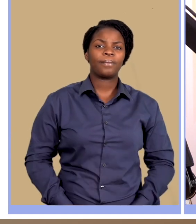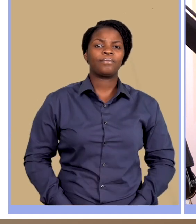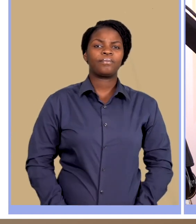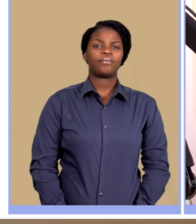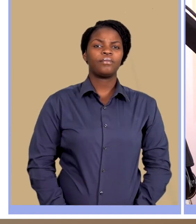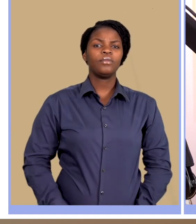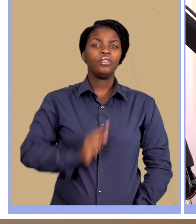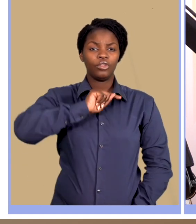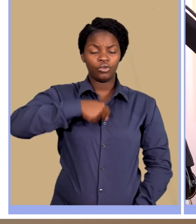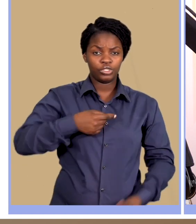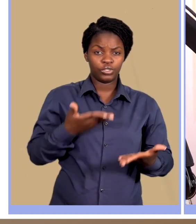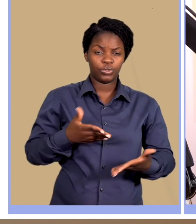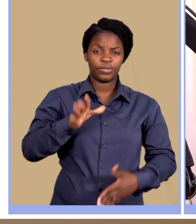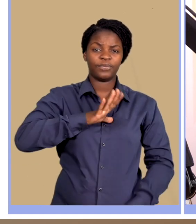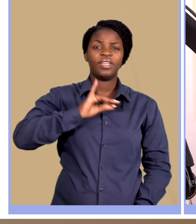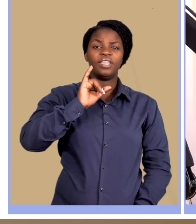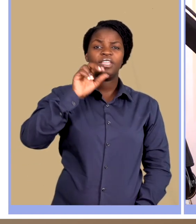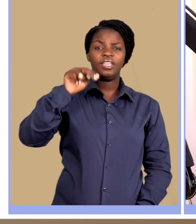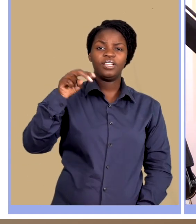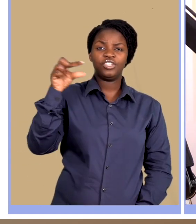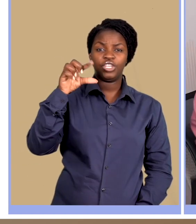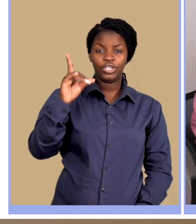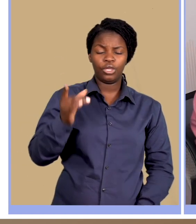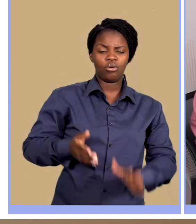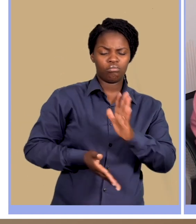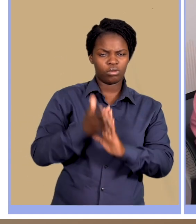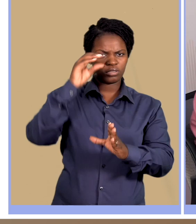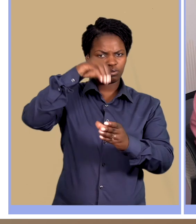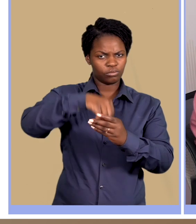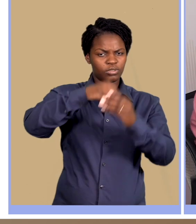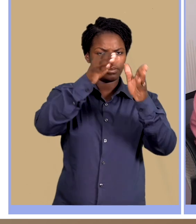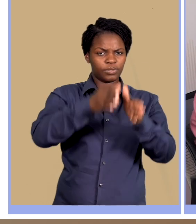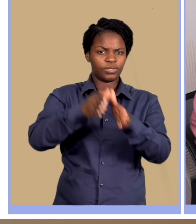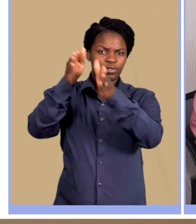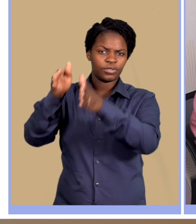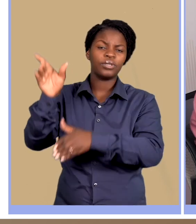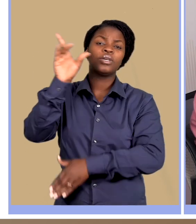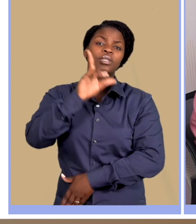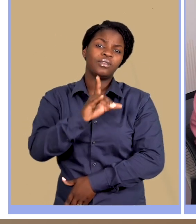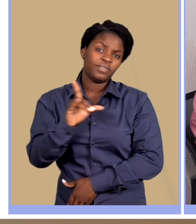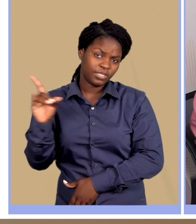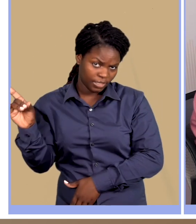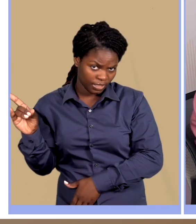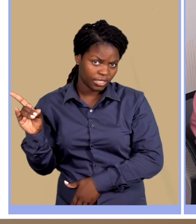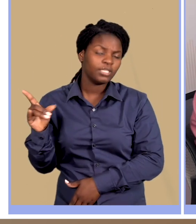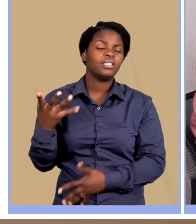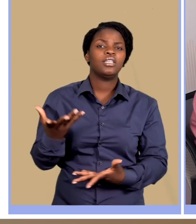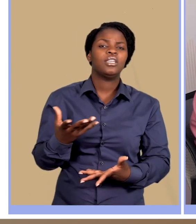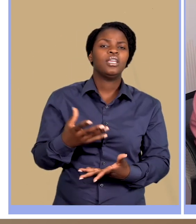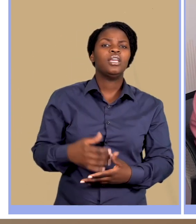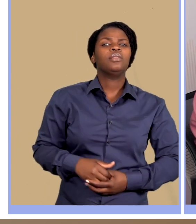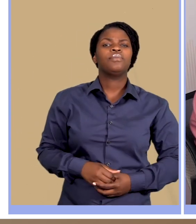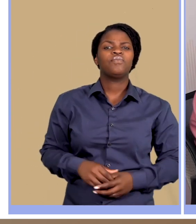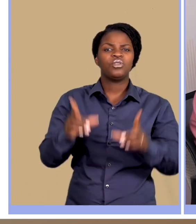NGD que começa a fazer a inclusão das pessoas com deficiência no quadro dos comitês comunitários